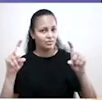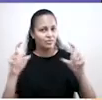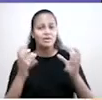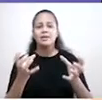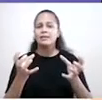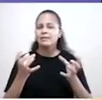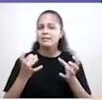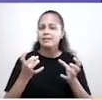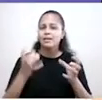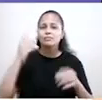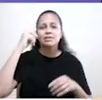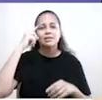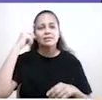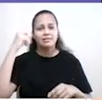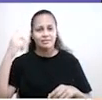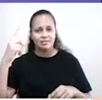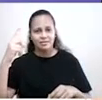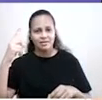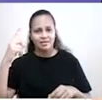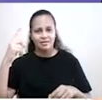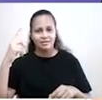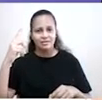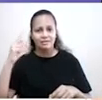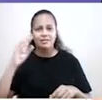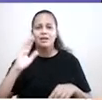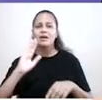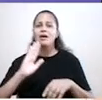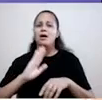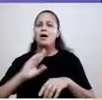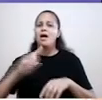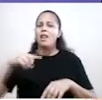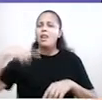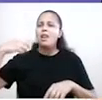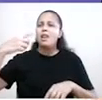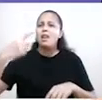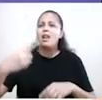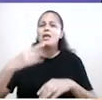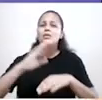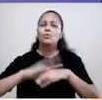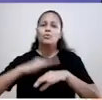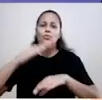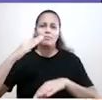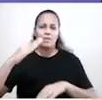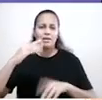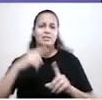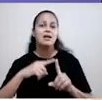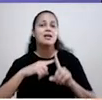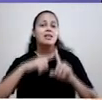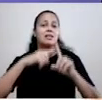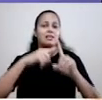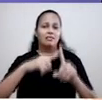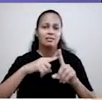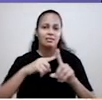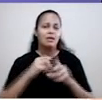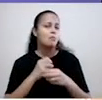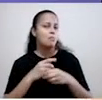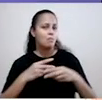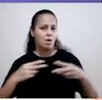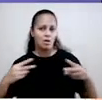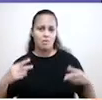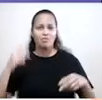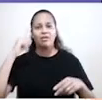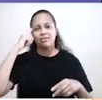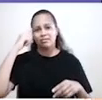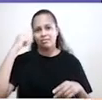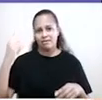queremos dizer a ideia de além disso, além do mais, também querendo acrescentar algo